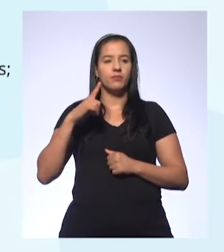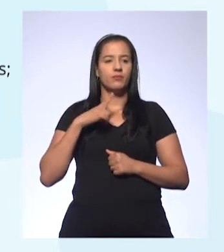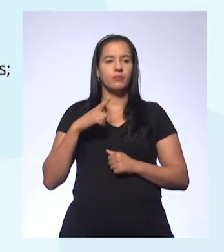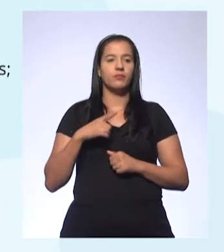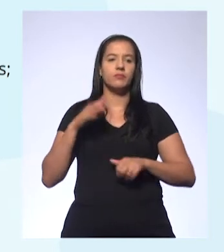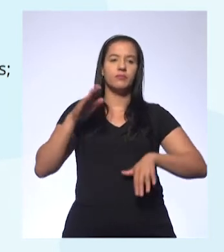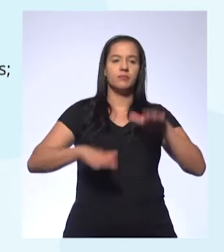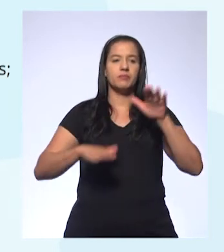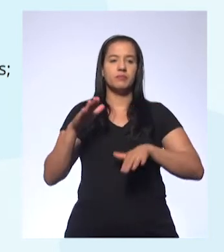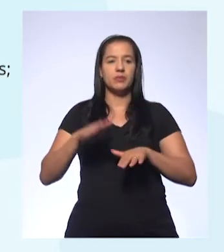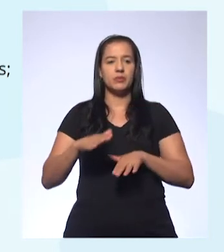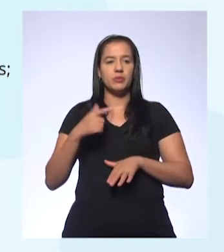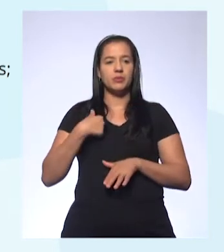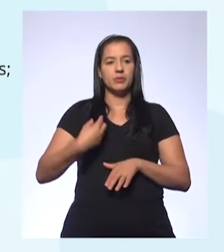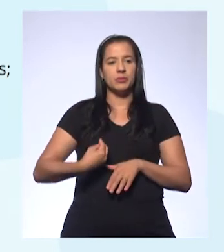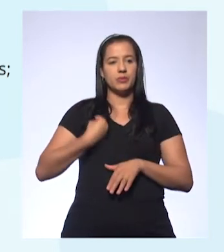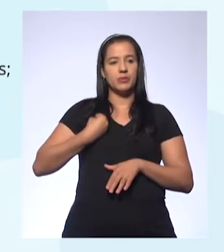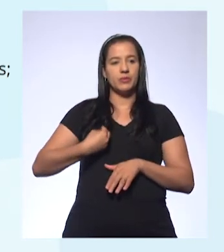com HIV,